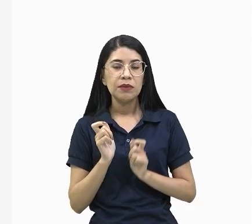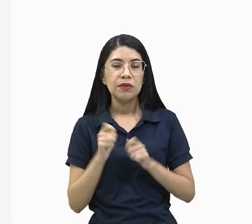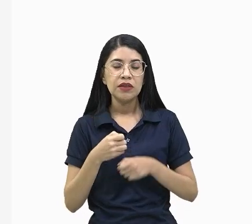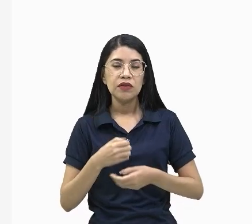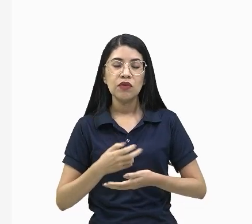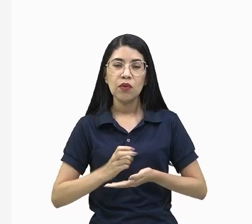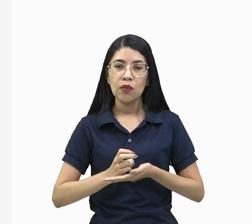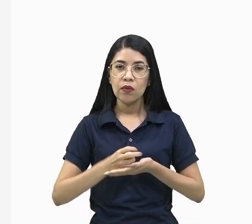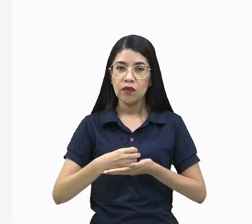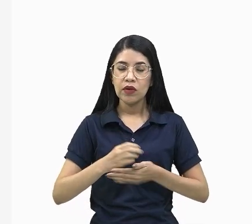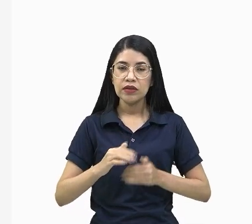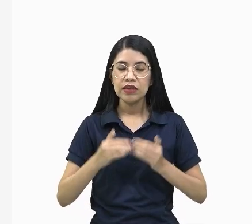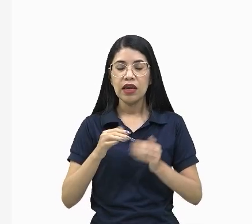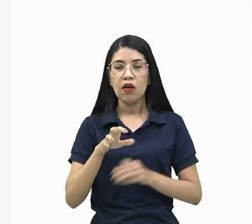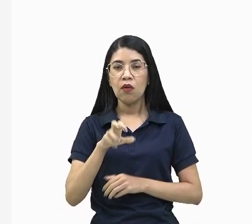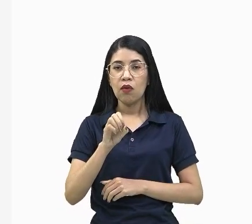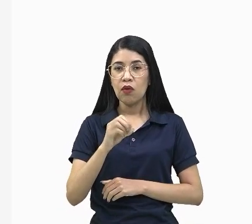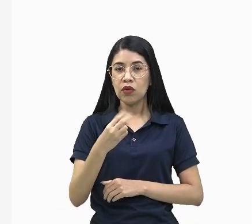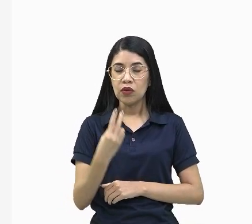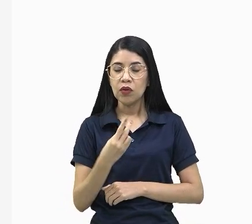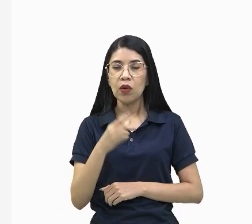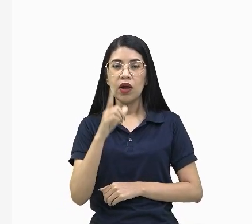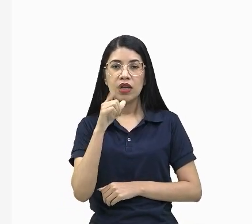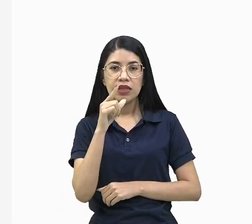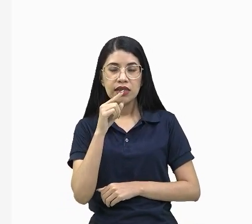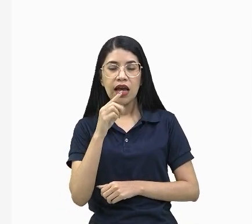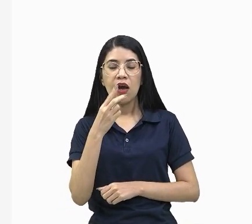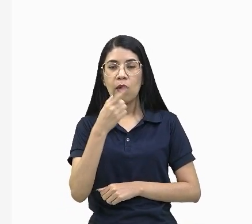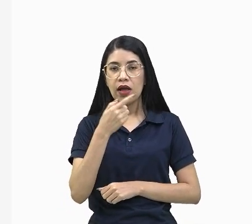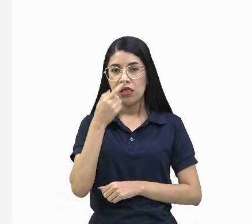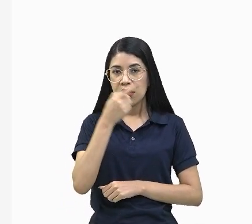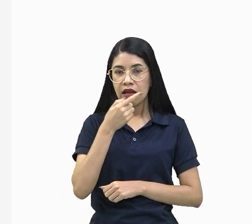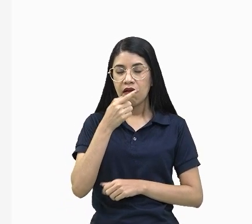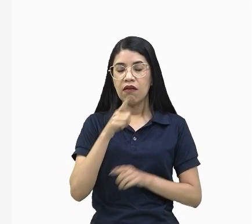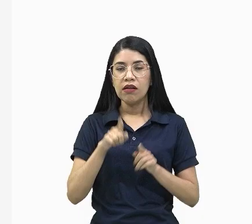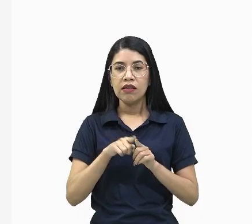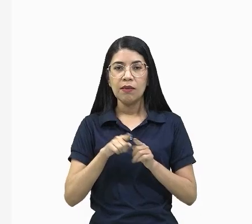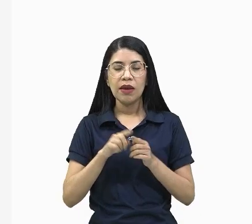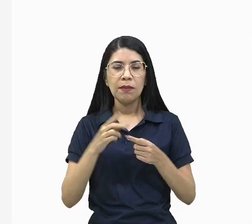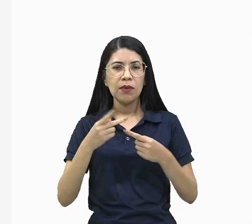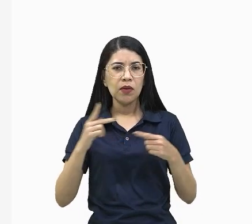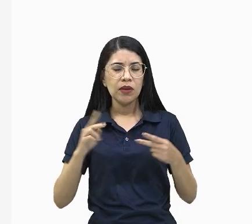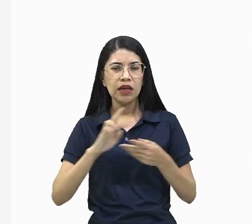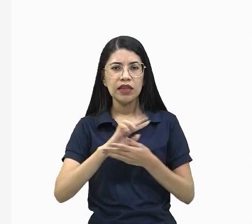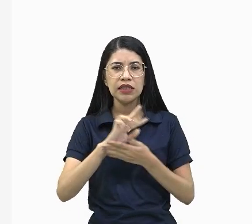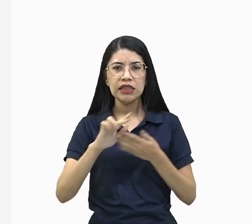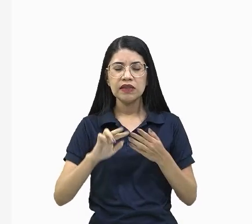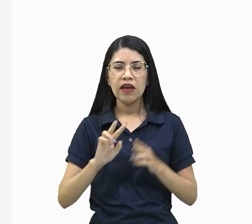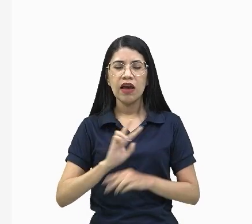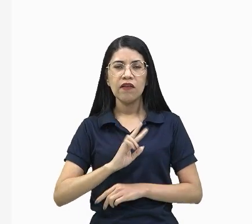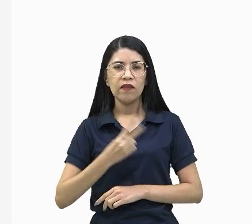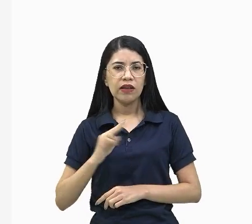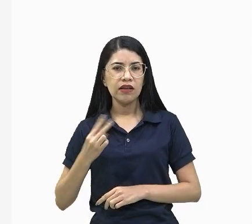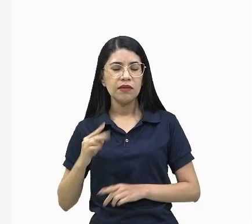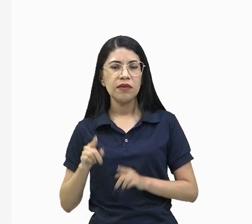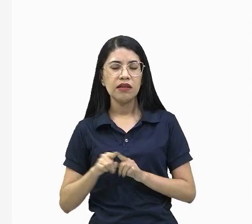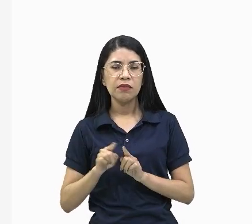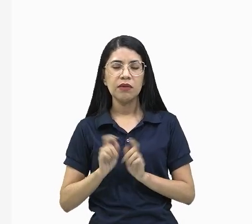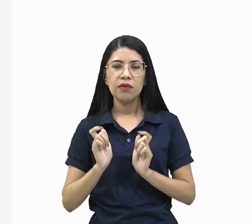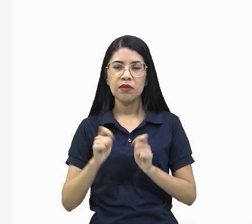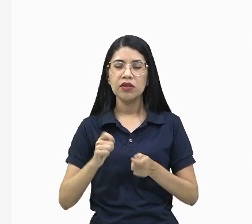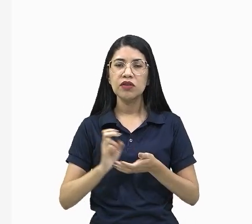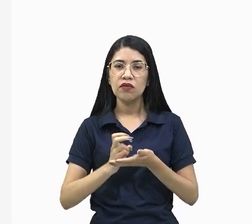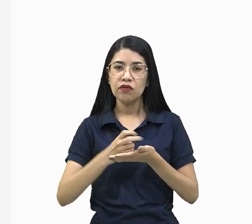eles oxigênio, a água, a glicose, aminoácidos, vitaminas e minerais para o feto em